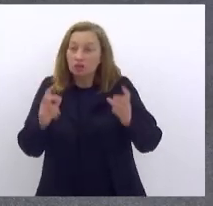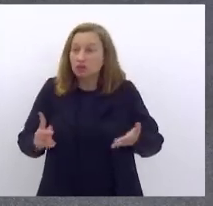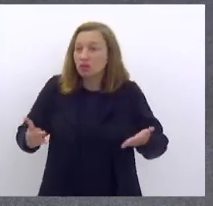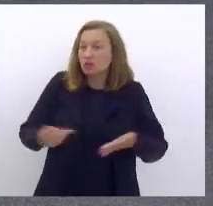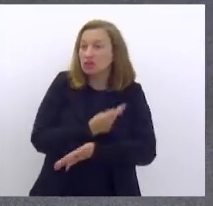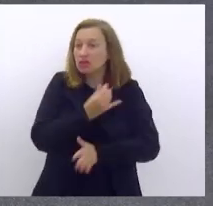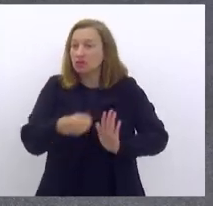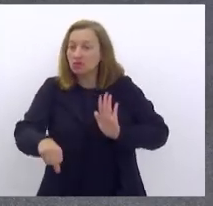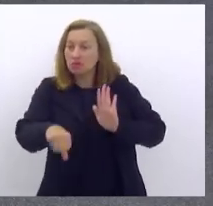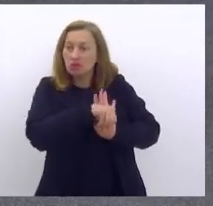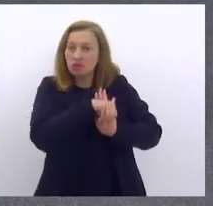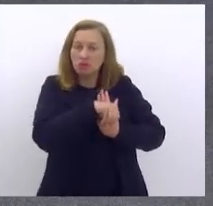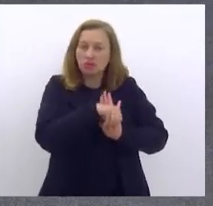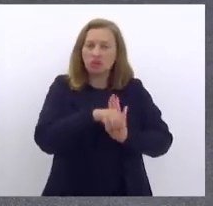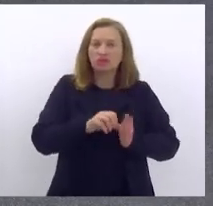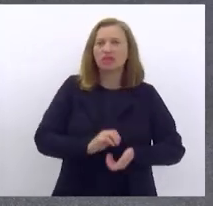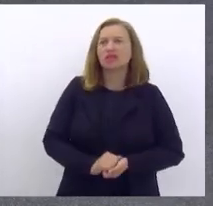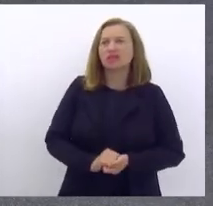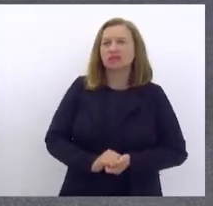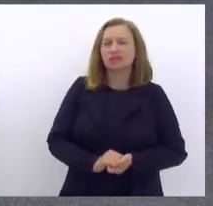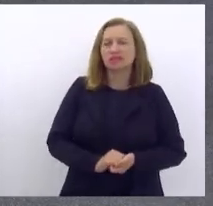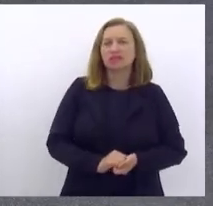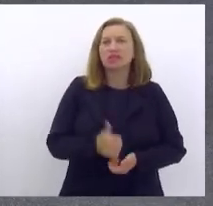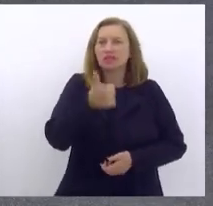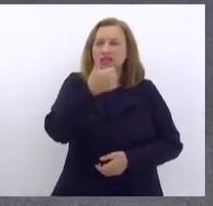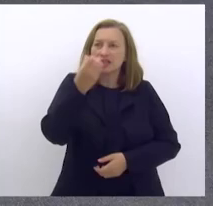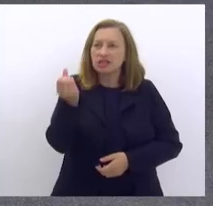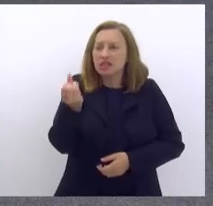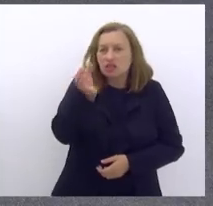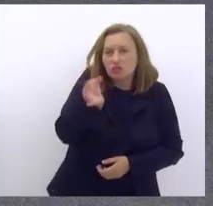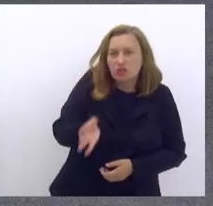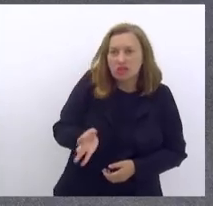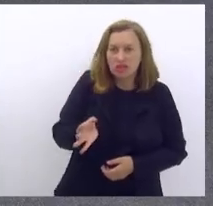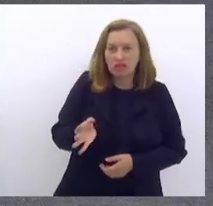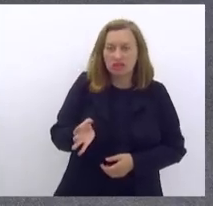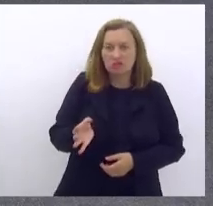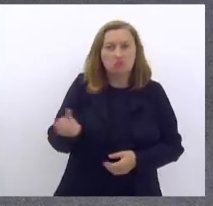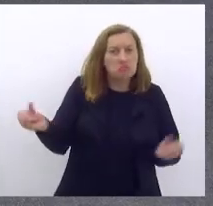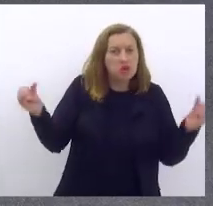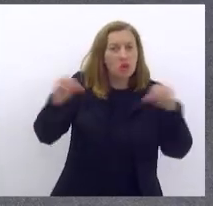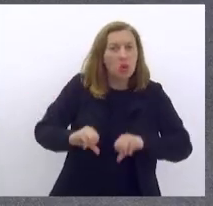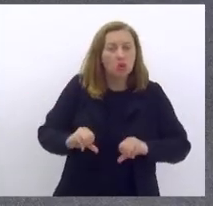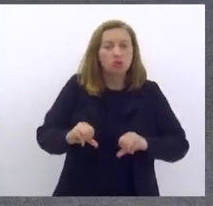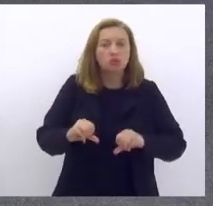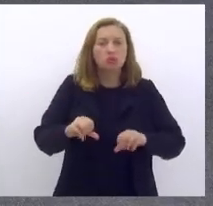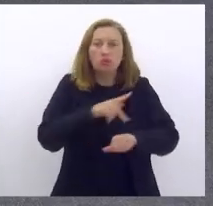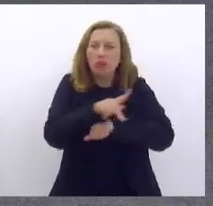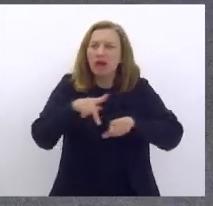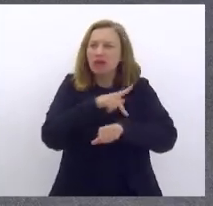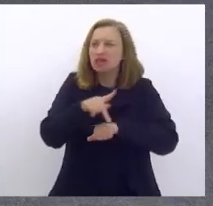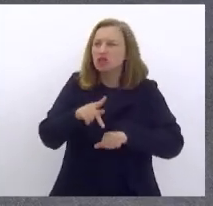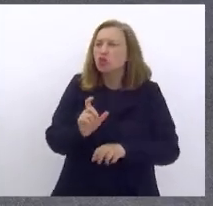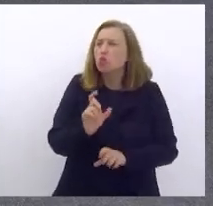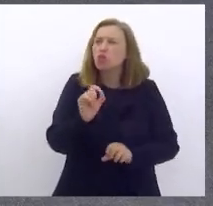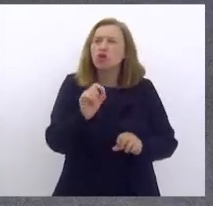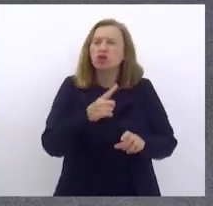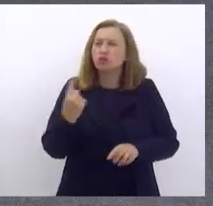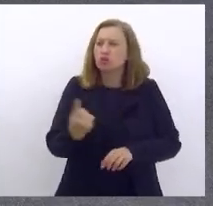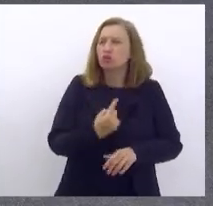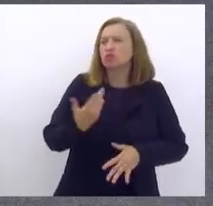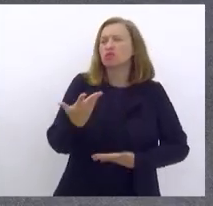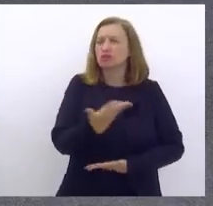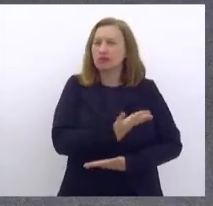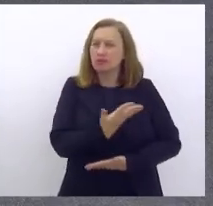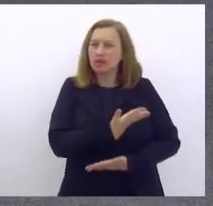Estamos com 16%, um dos piores do país. Então, o que, que os nossos companheiros